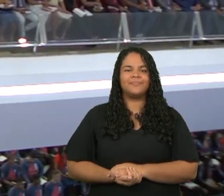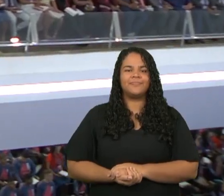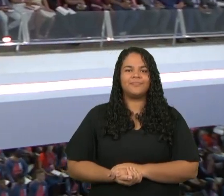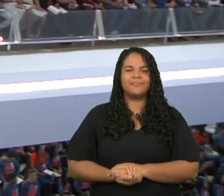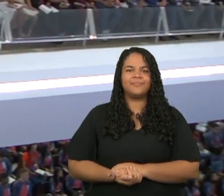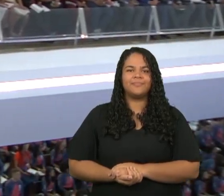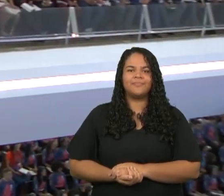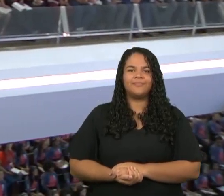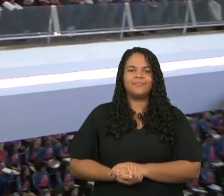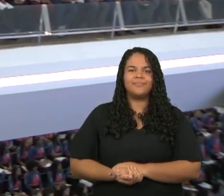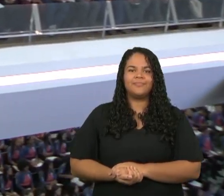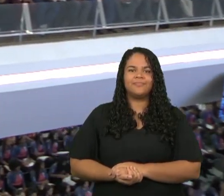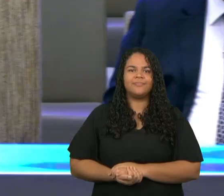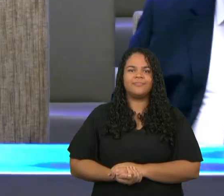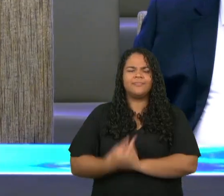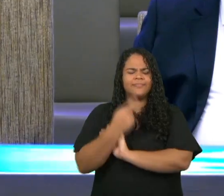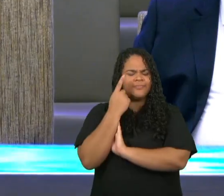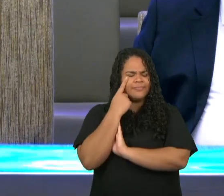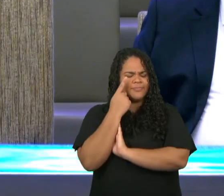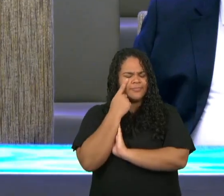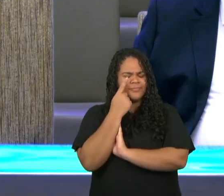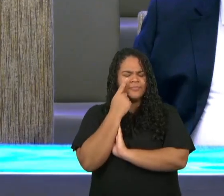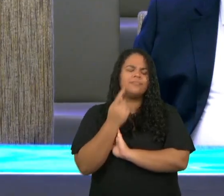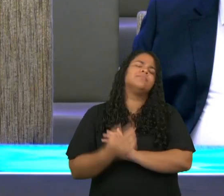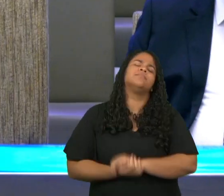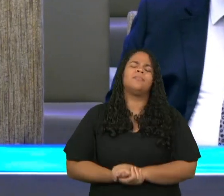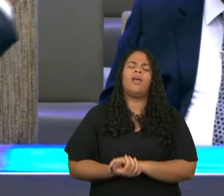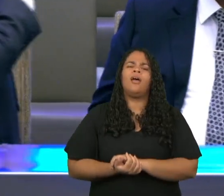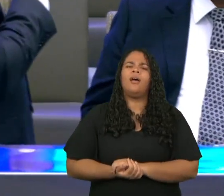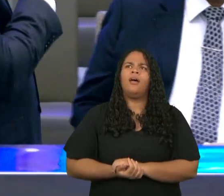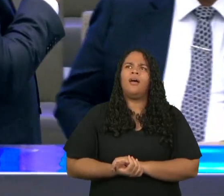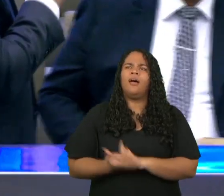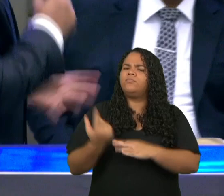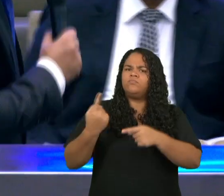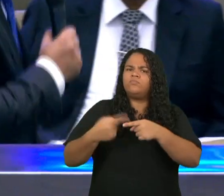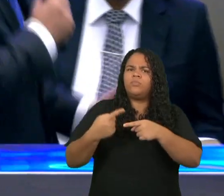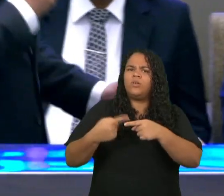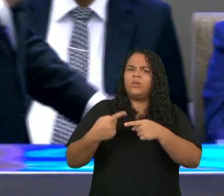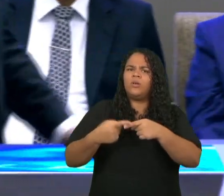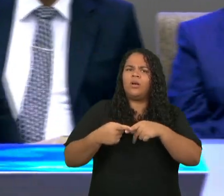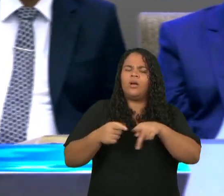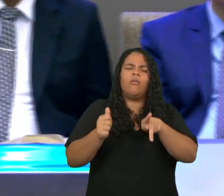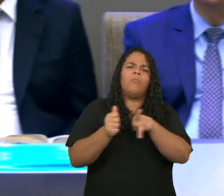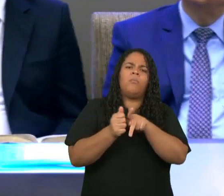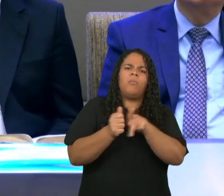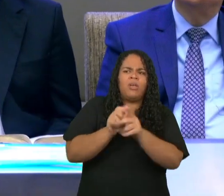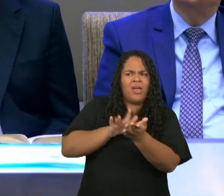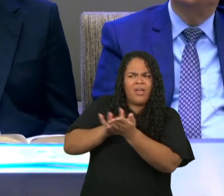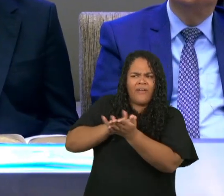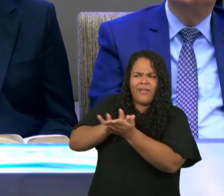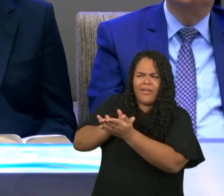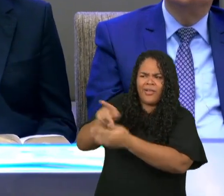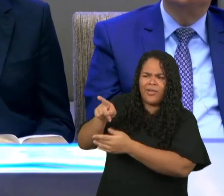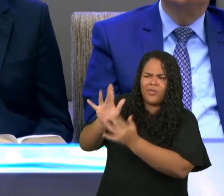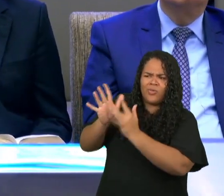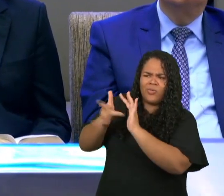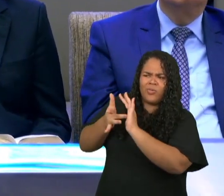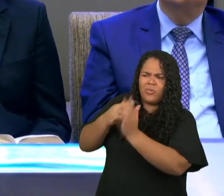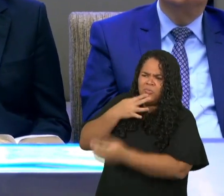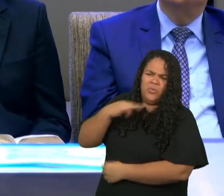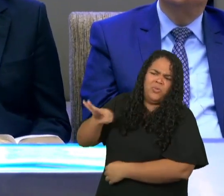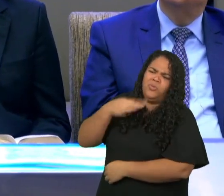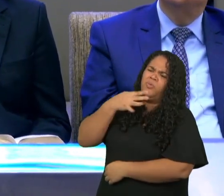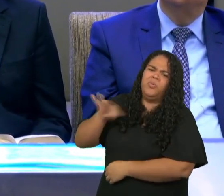Escute, por que é que Pedro nega Jesus e é capaz de